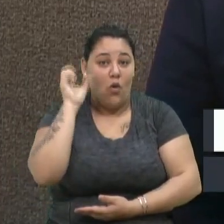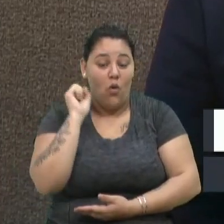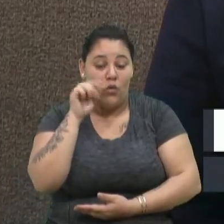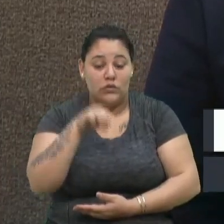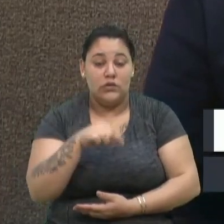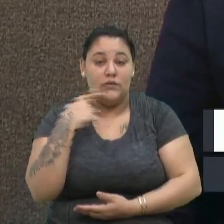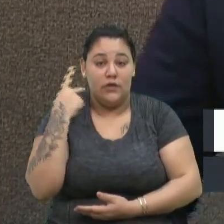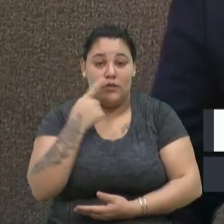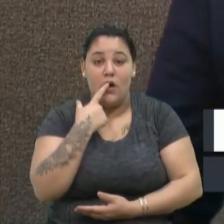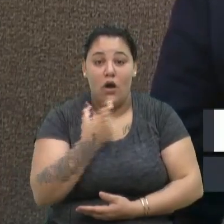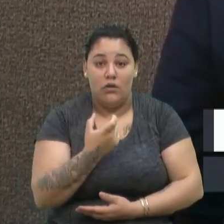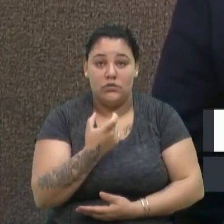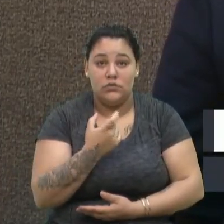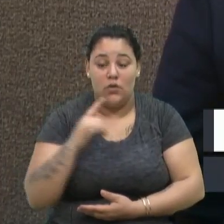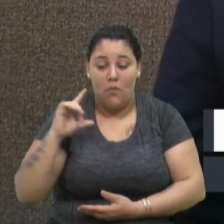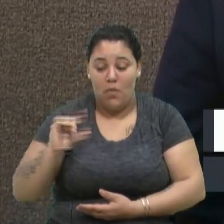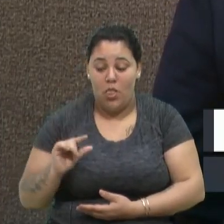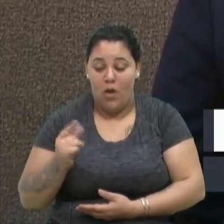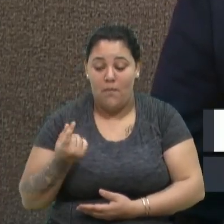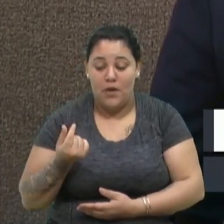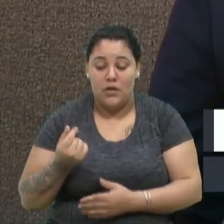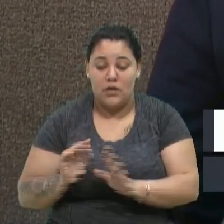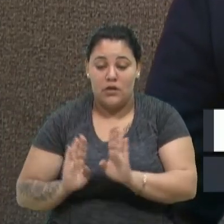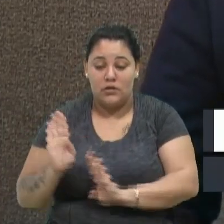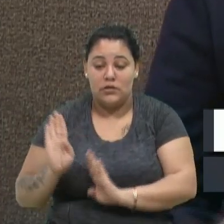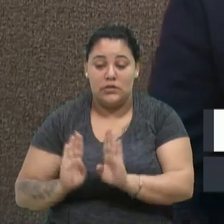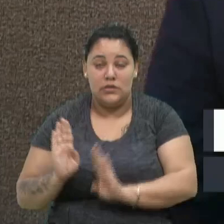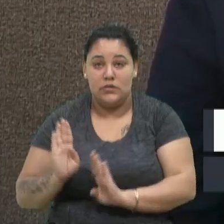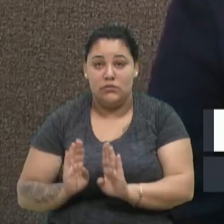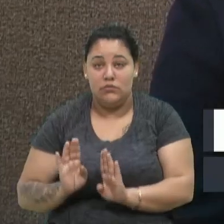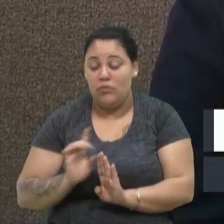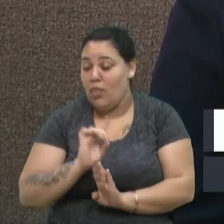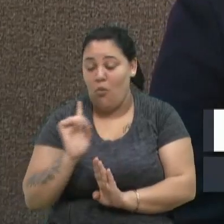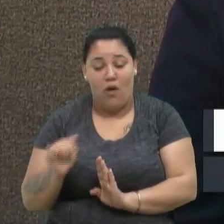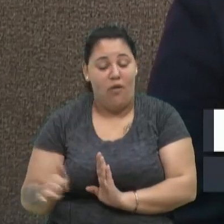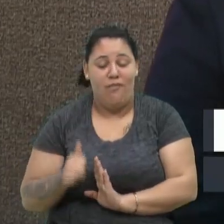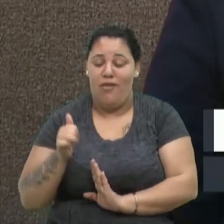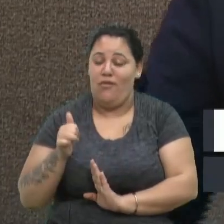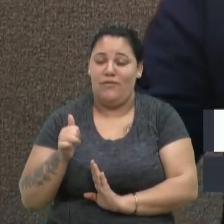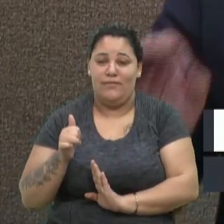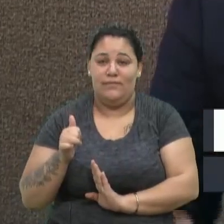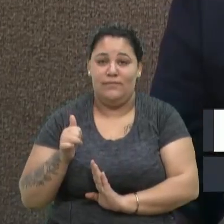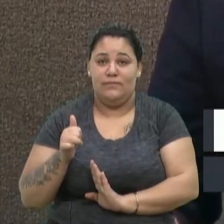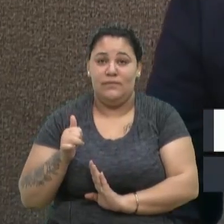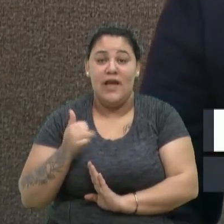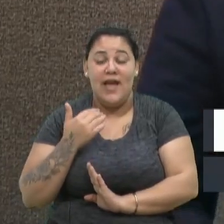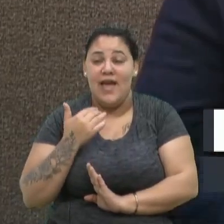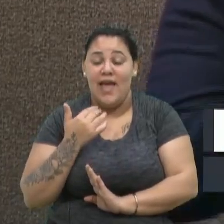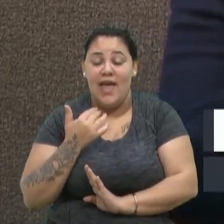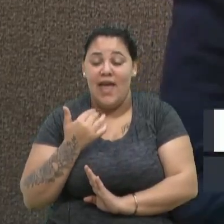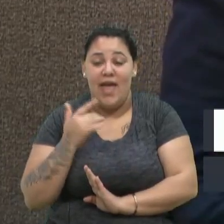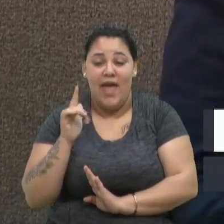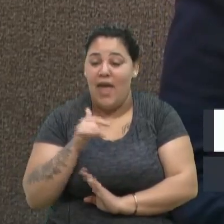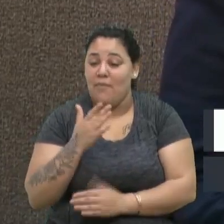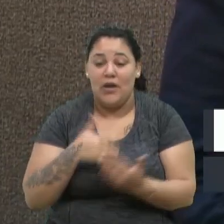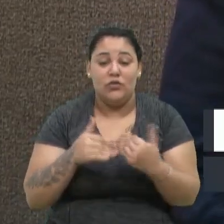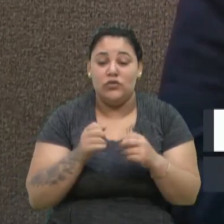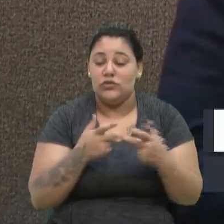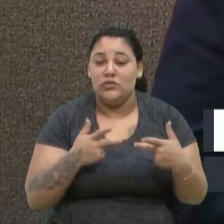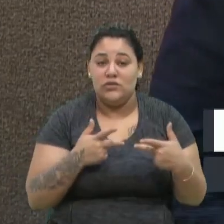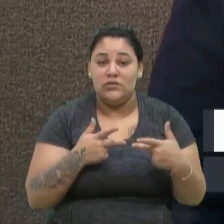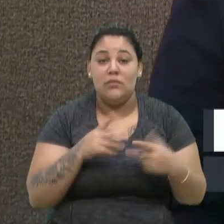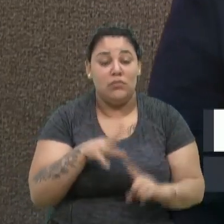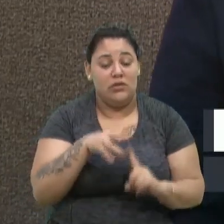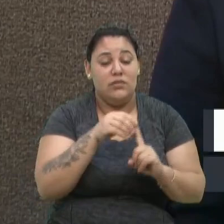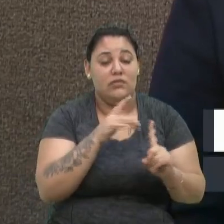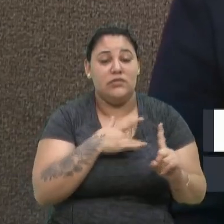Rose, de que o menor preço em licitação não é a melhor coisa. Vale para tudo, inclusive para a saúde. A gente